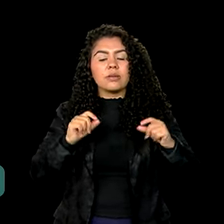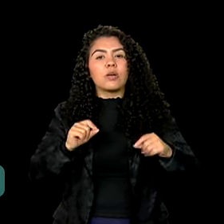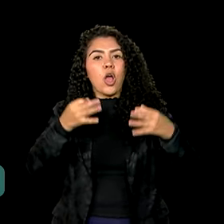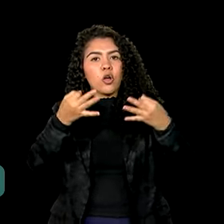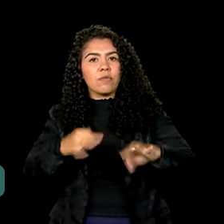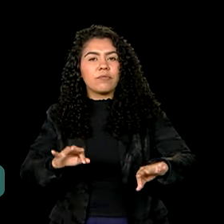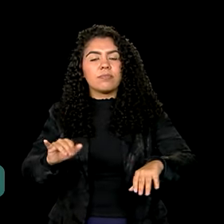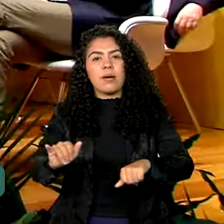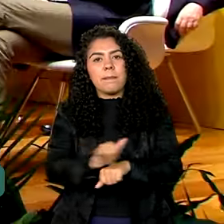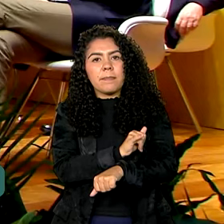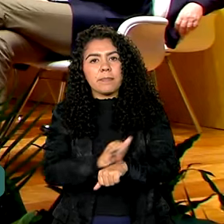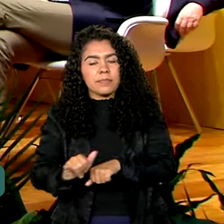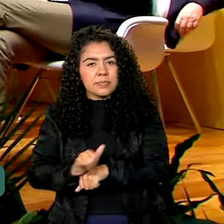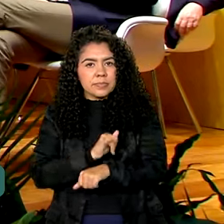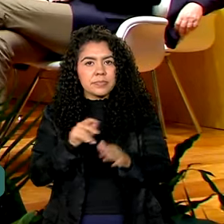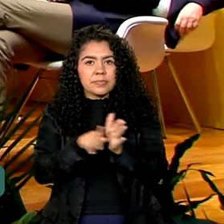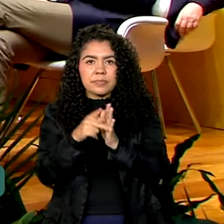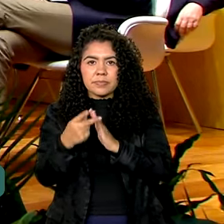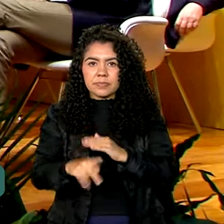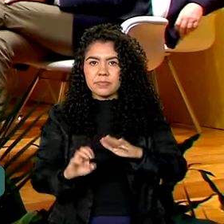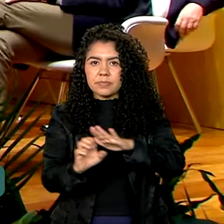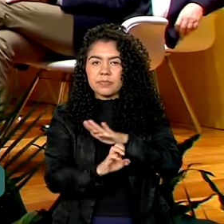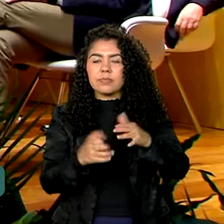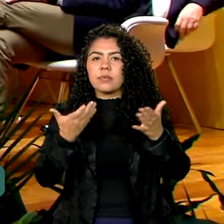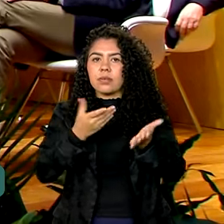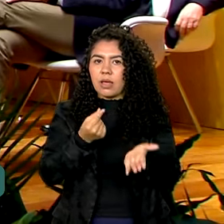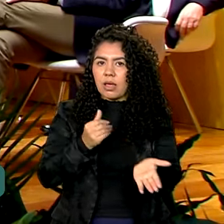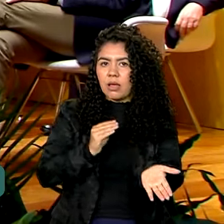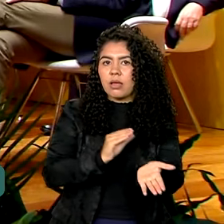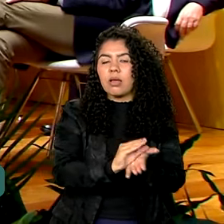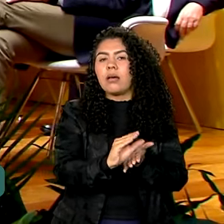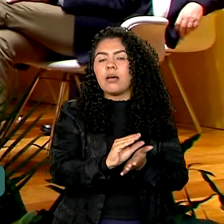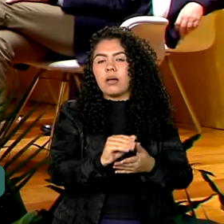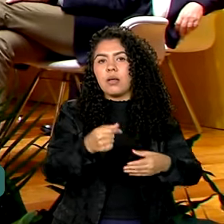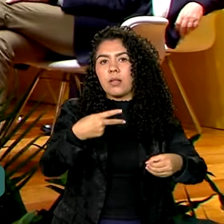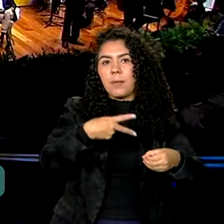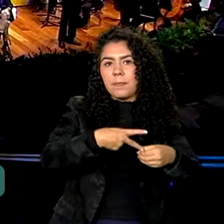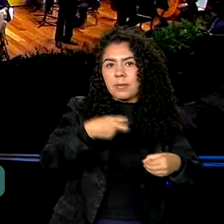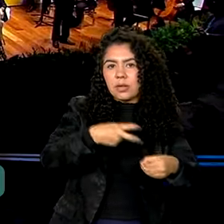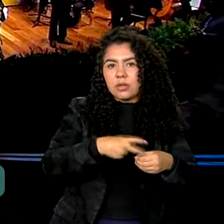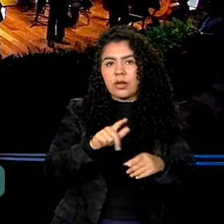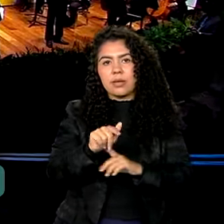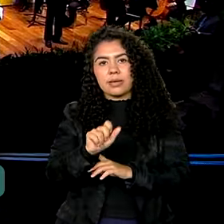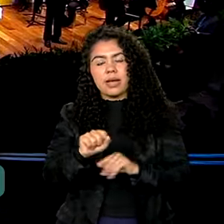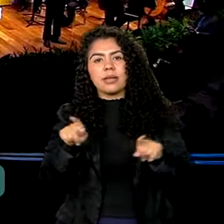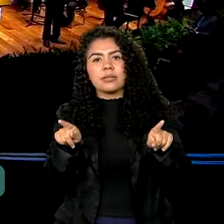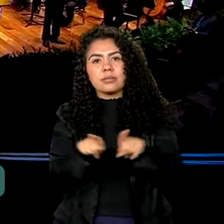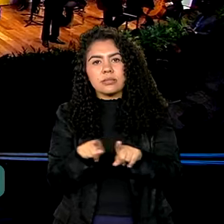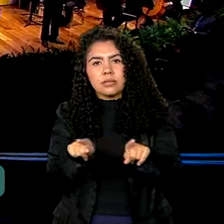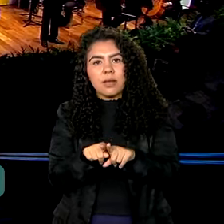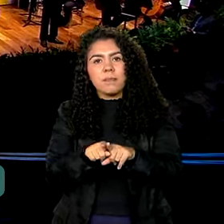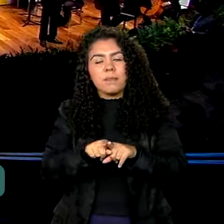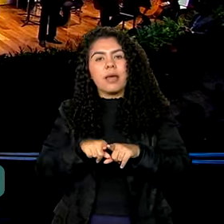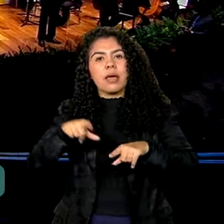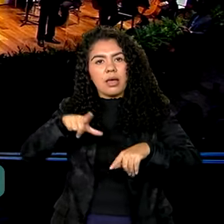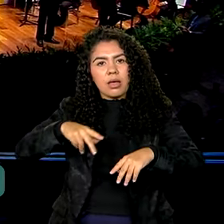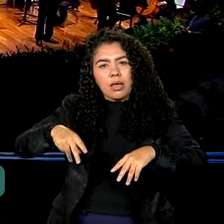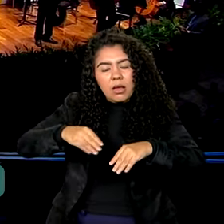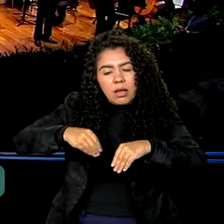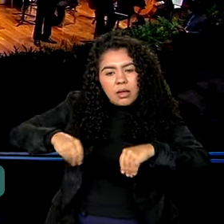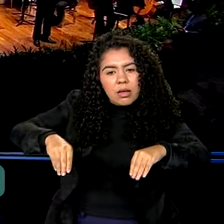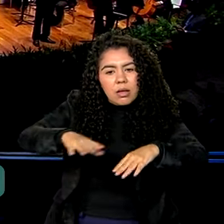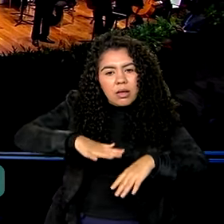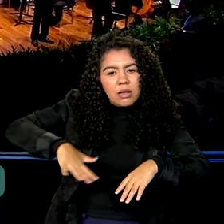empresa prevê investimentos na produção de petróleo e gás, nas plantas de refino e orientação da